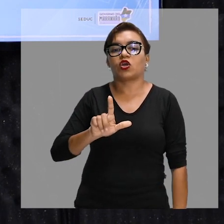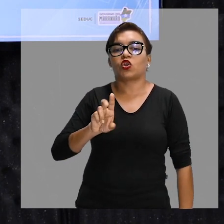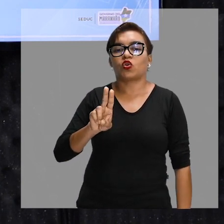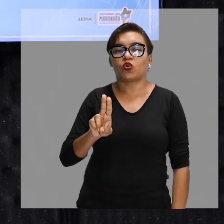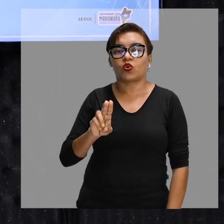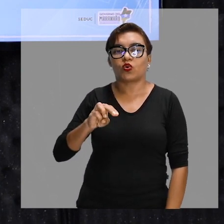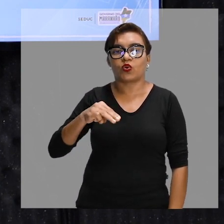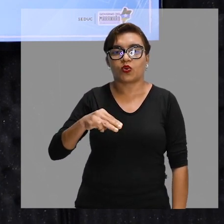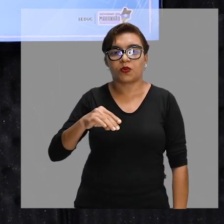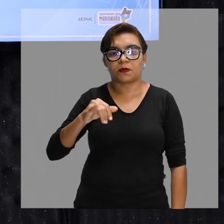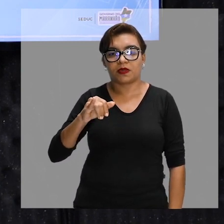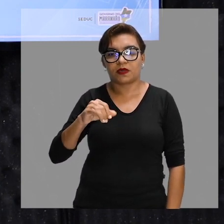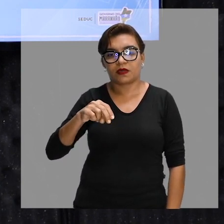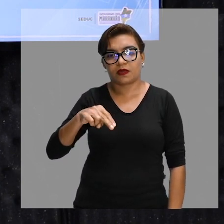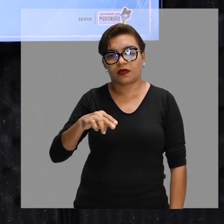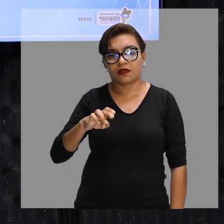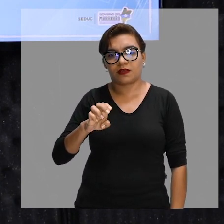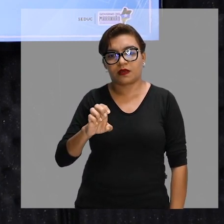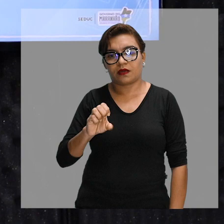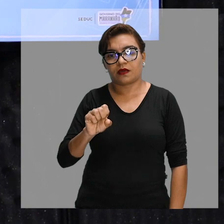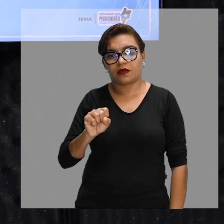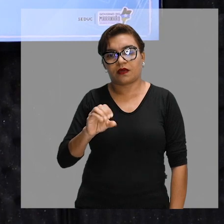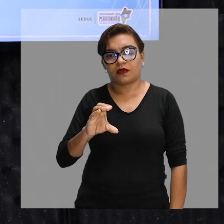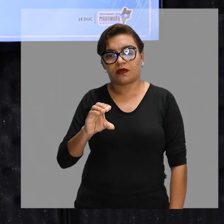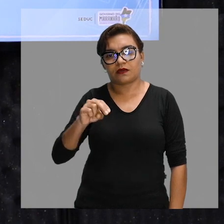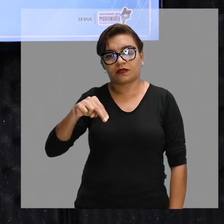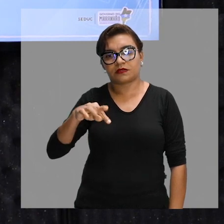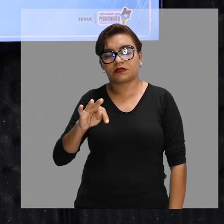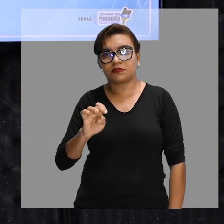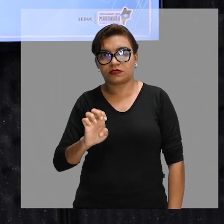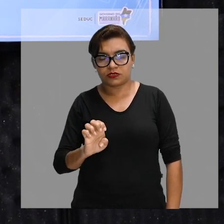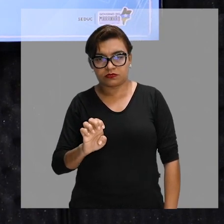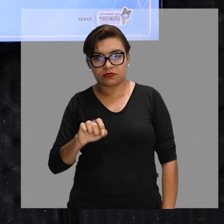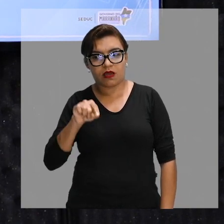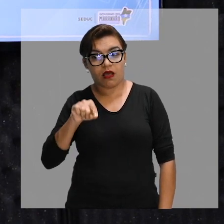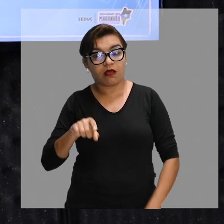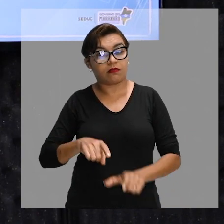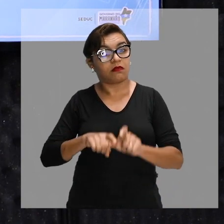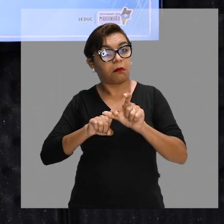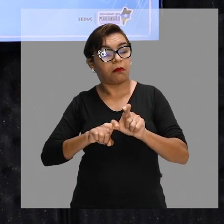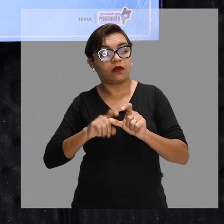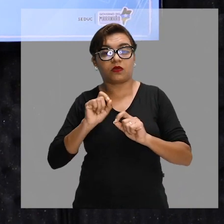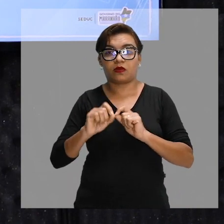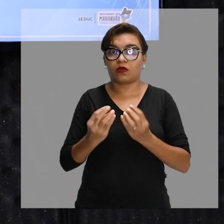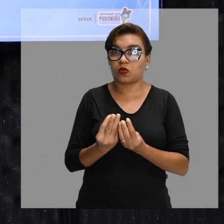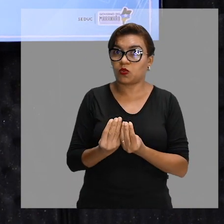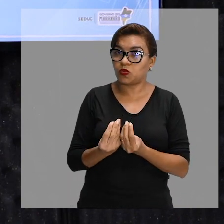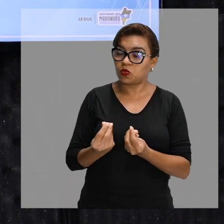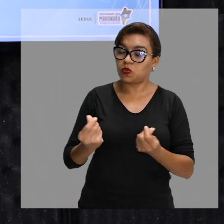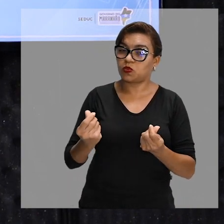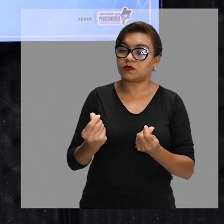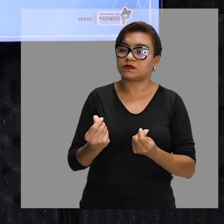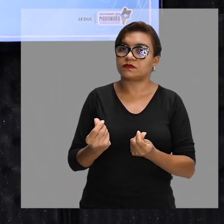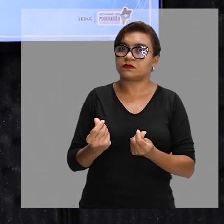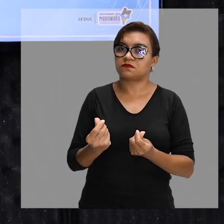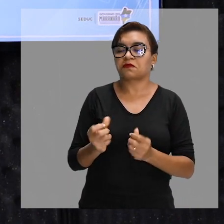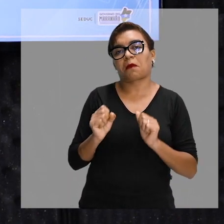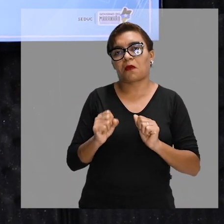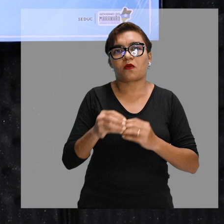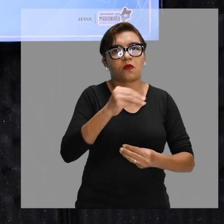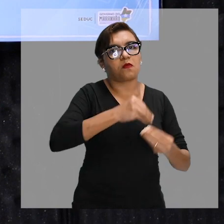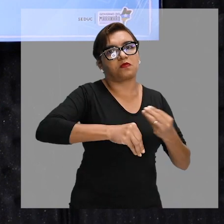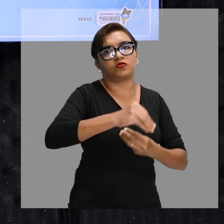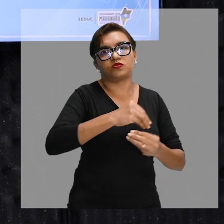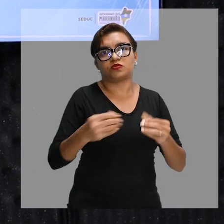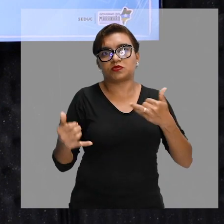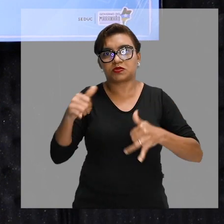Essa luminescente, certo, é que vai depender da substância. ok? Pode ser por uma mistura